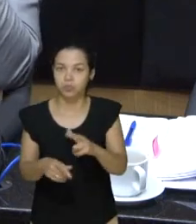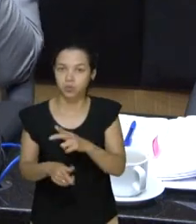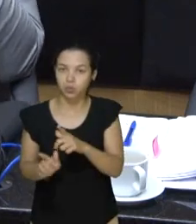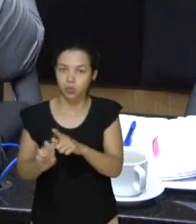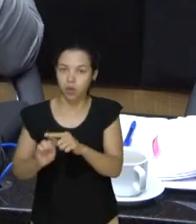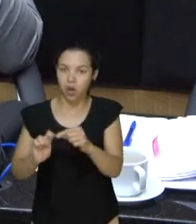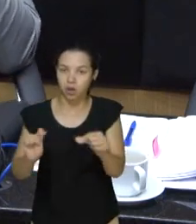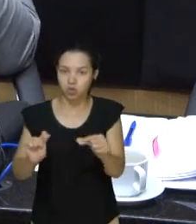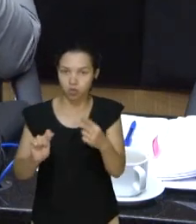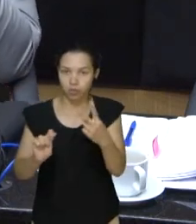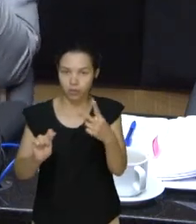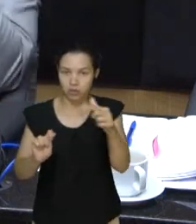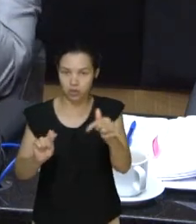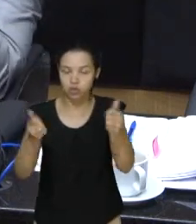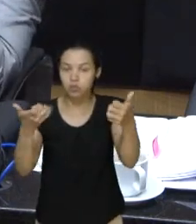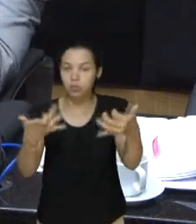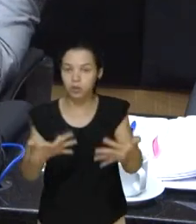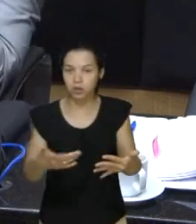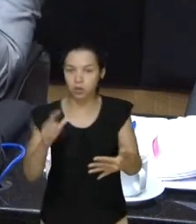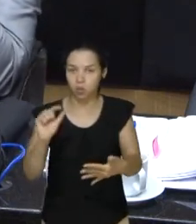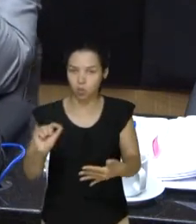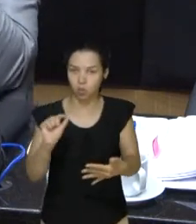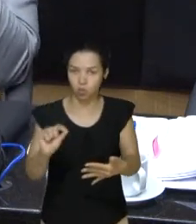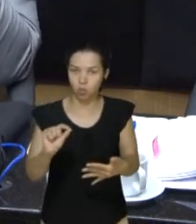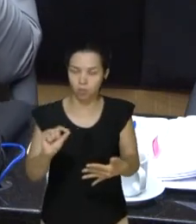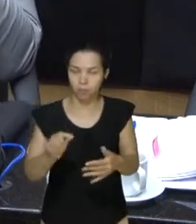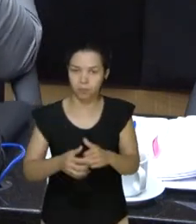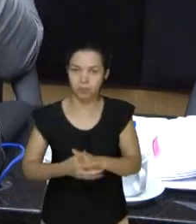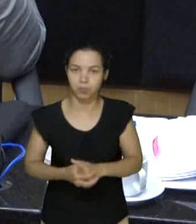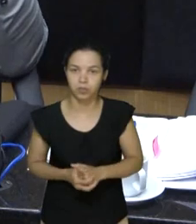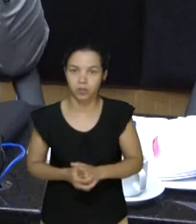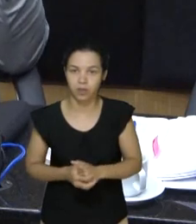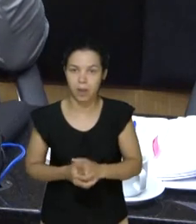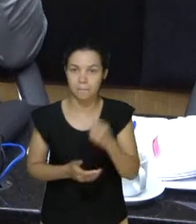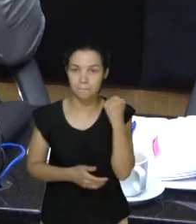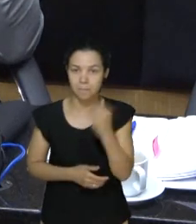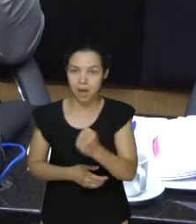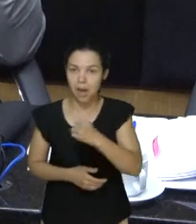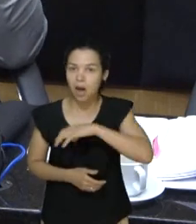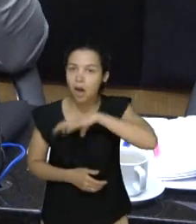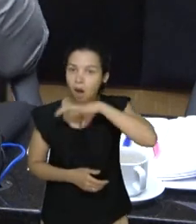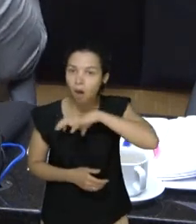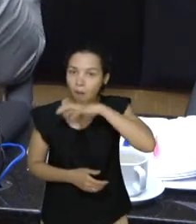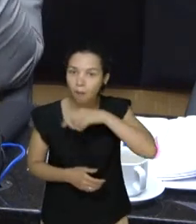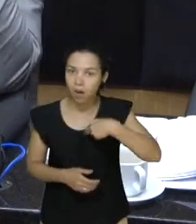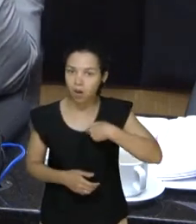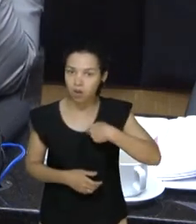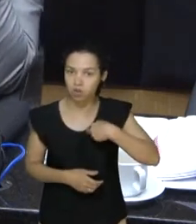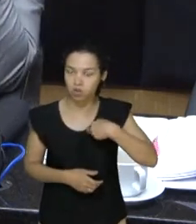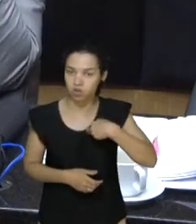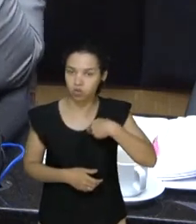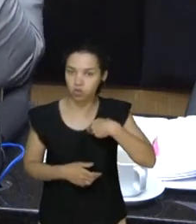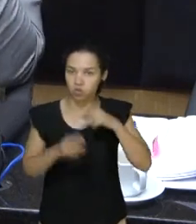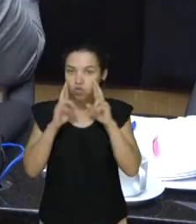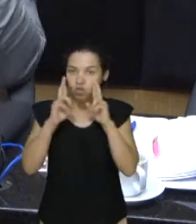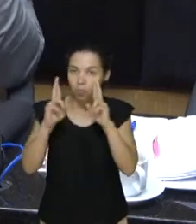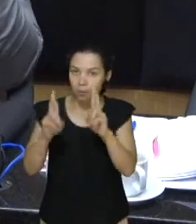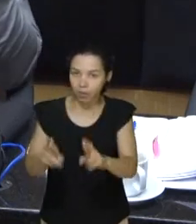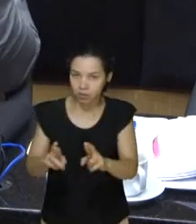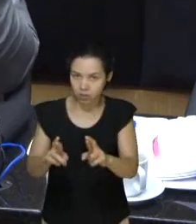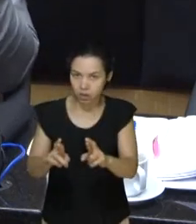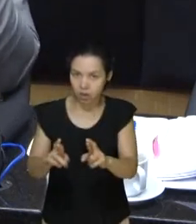27 fala do abate de animais deve respeitar as disposições